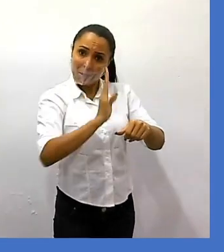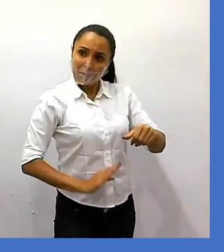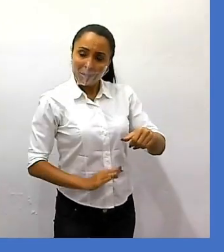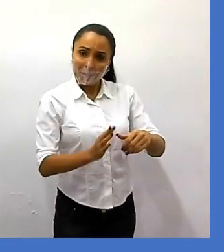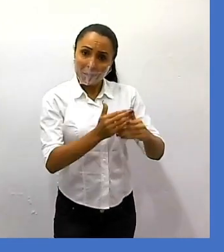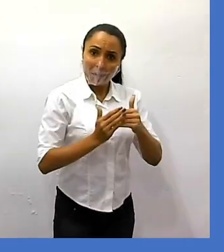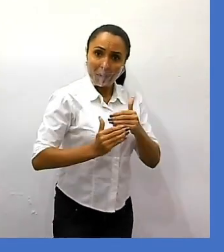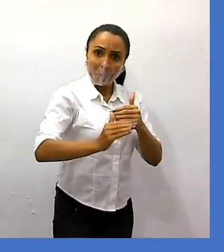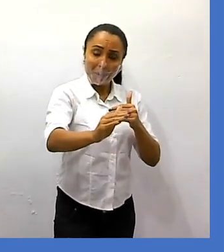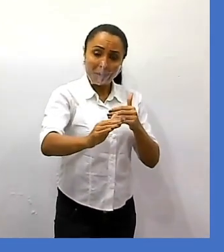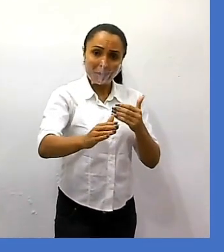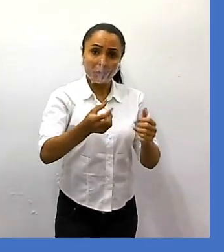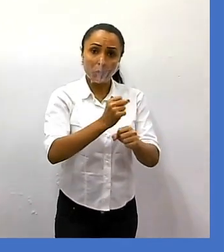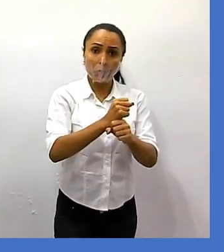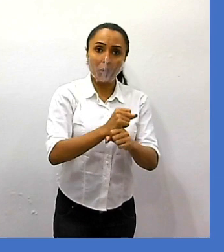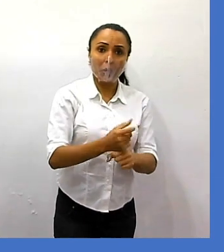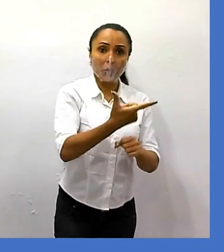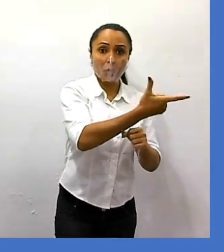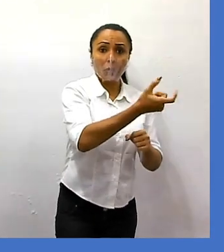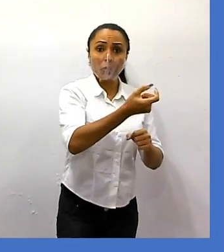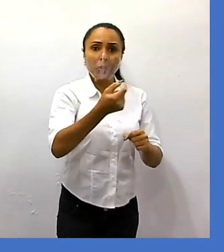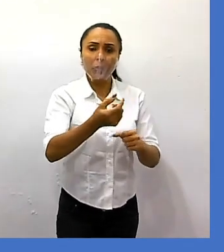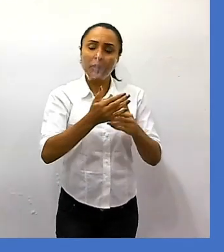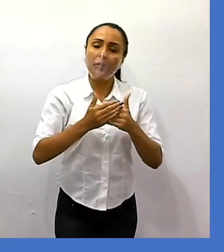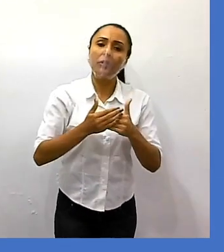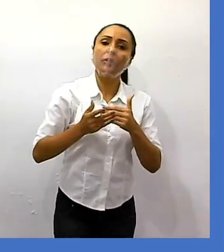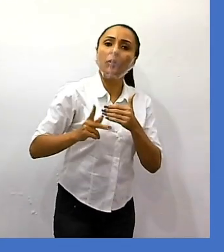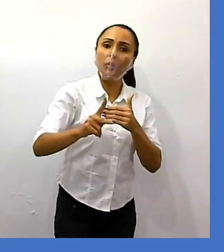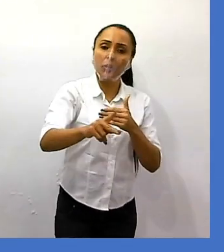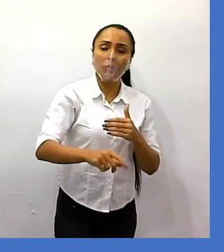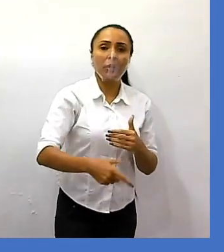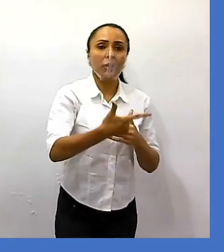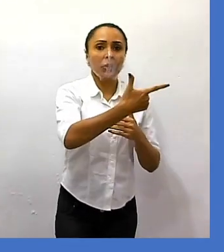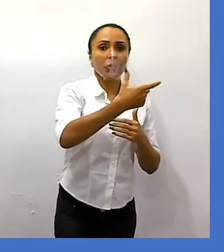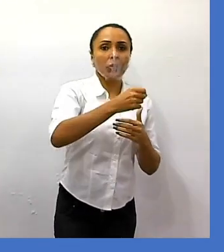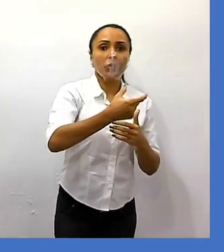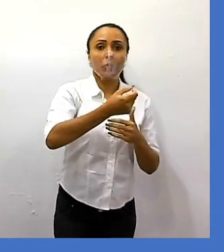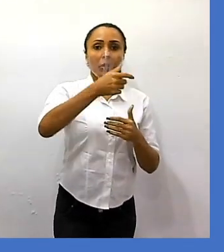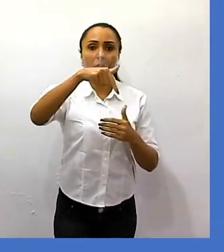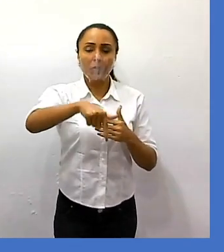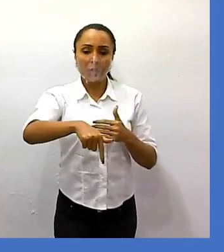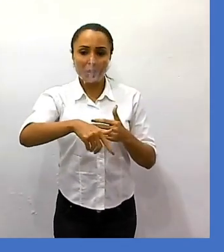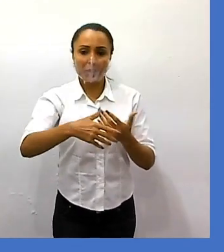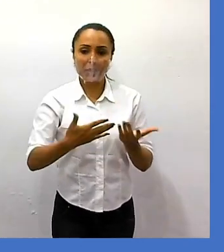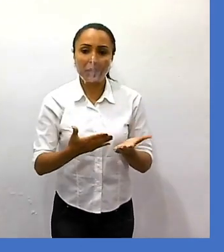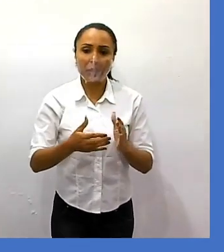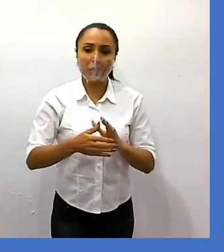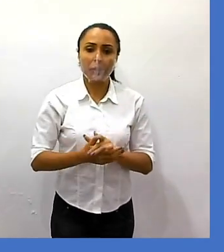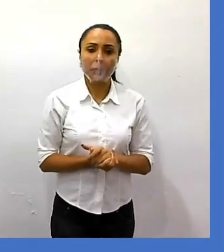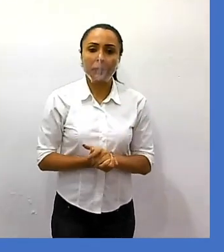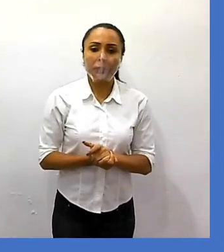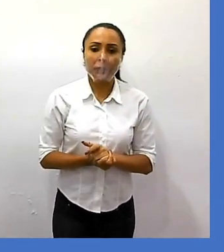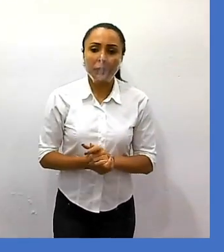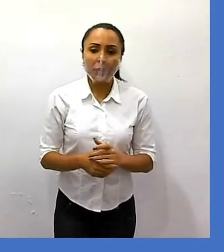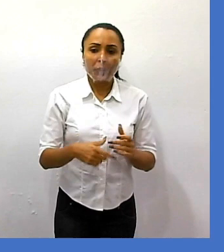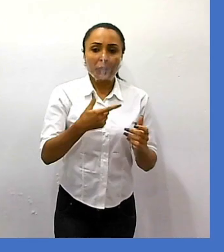partir dos anos 2000. Então, a gente continua aqui. Em 2007, Tropa de Elite, do José Padilha.